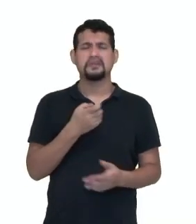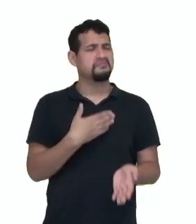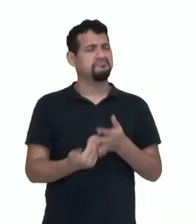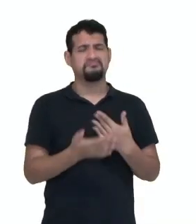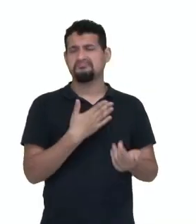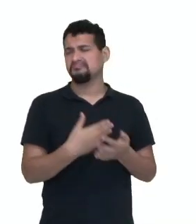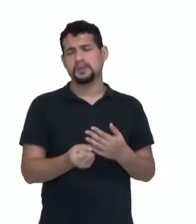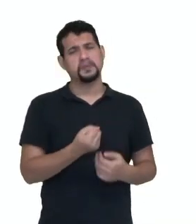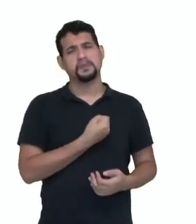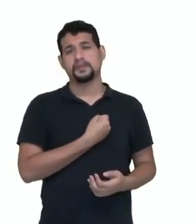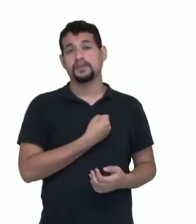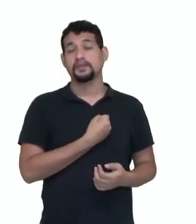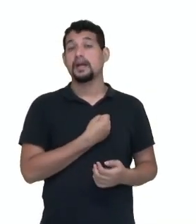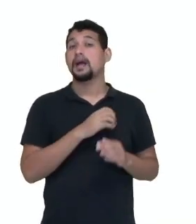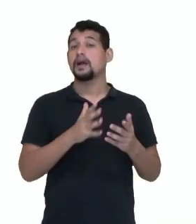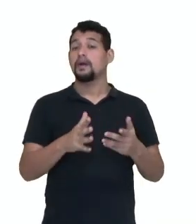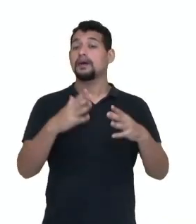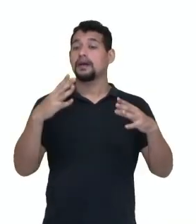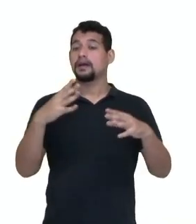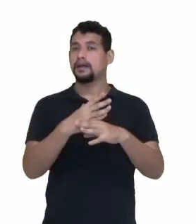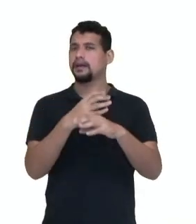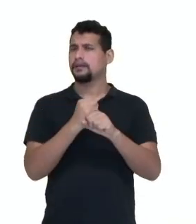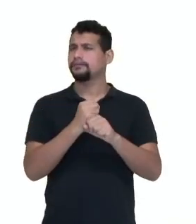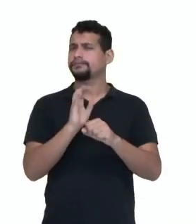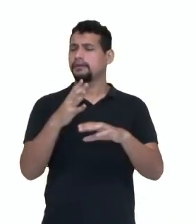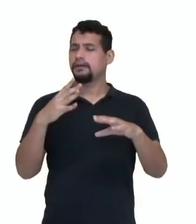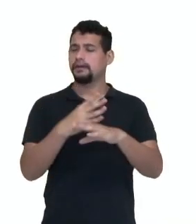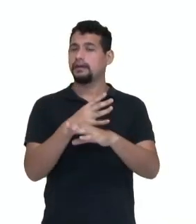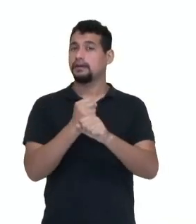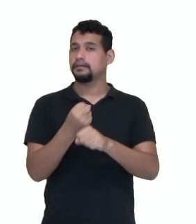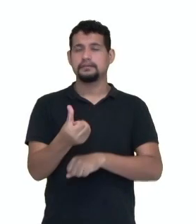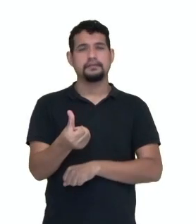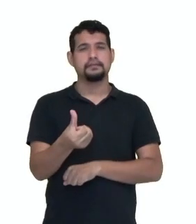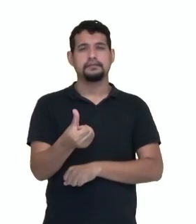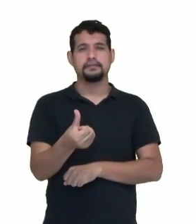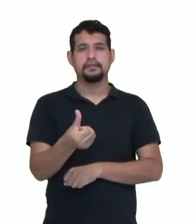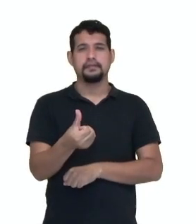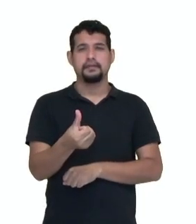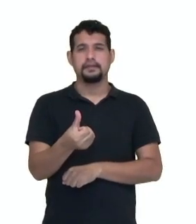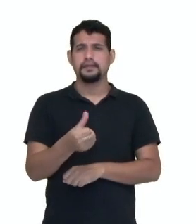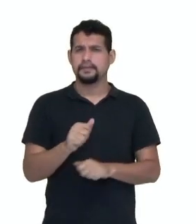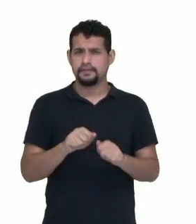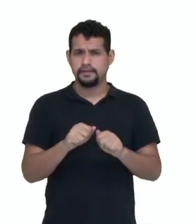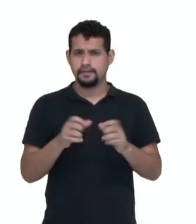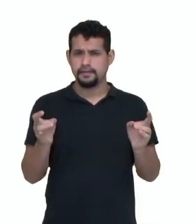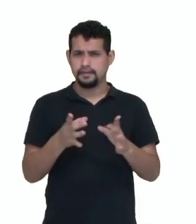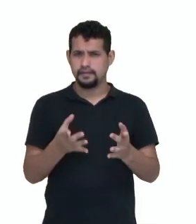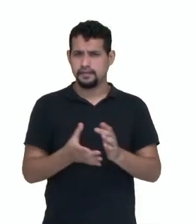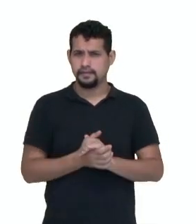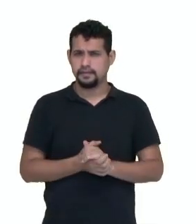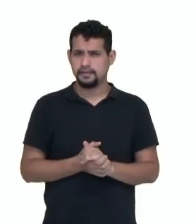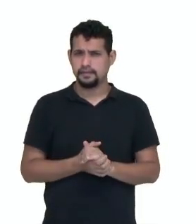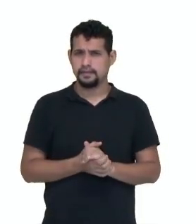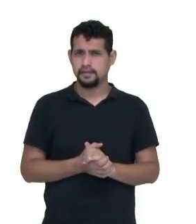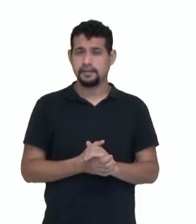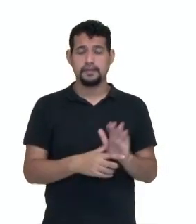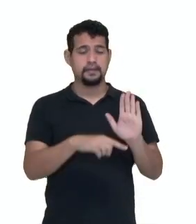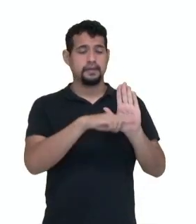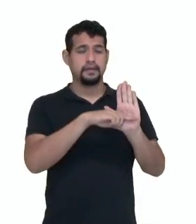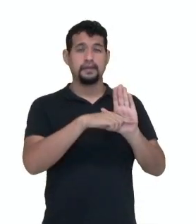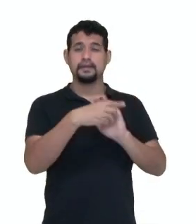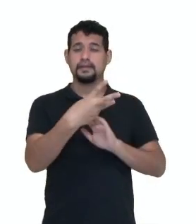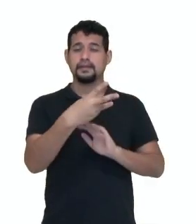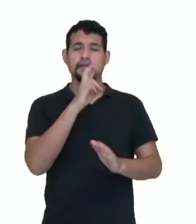número. Multiplique ele, que você acabou de escolher, por 6. Fez isso? Subtraia 3